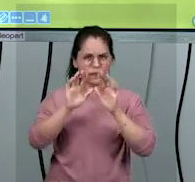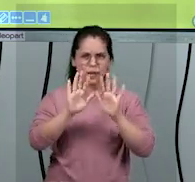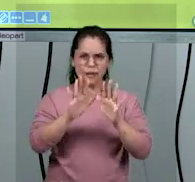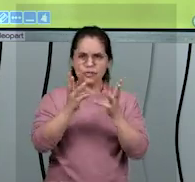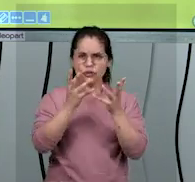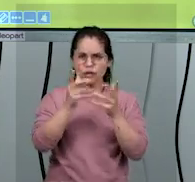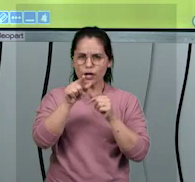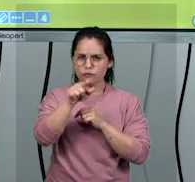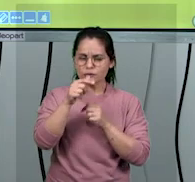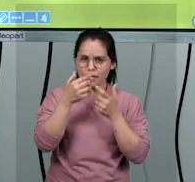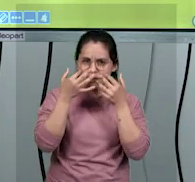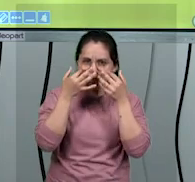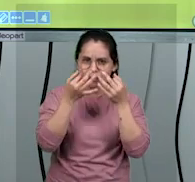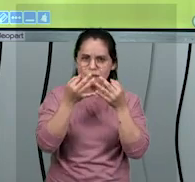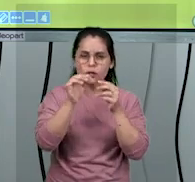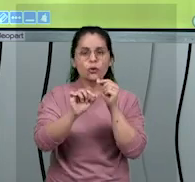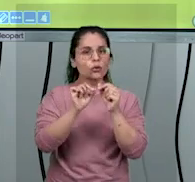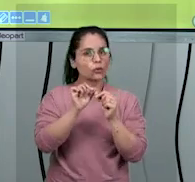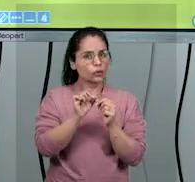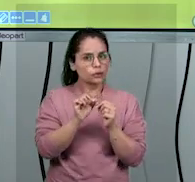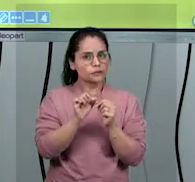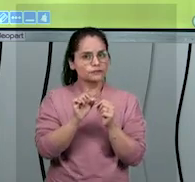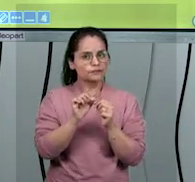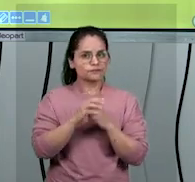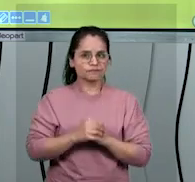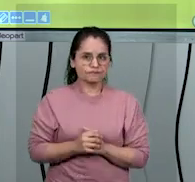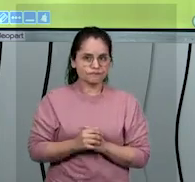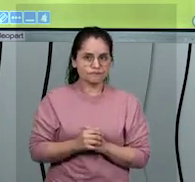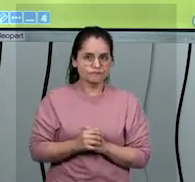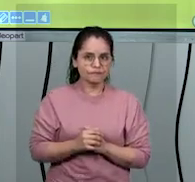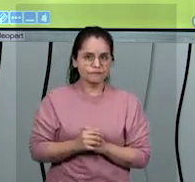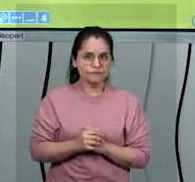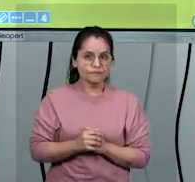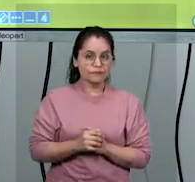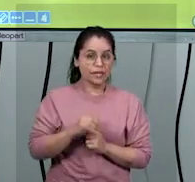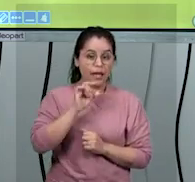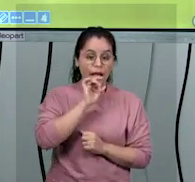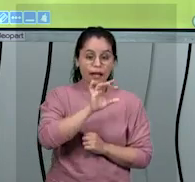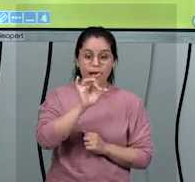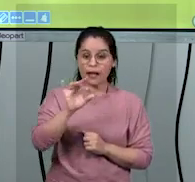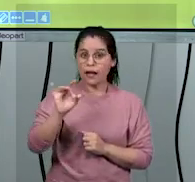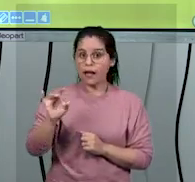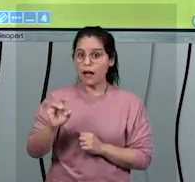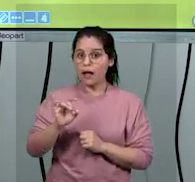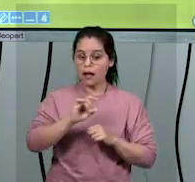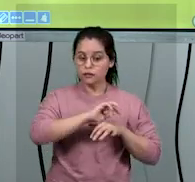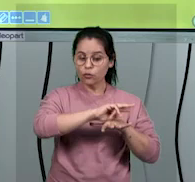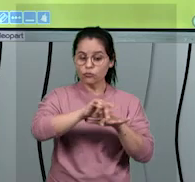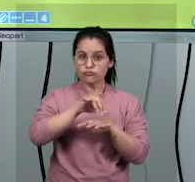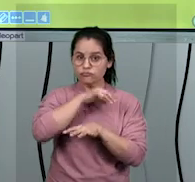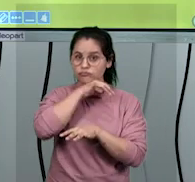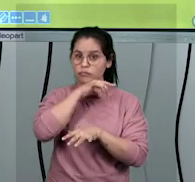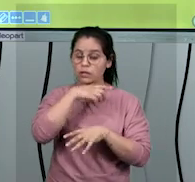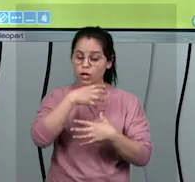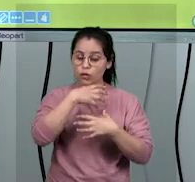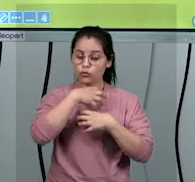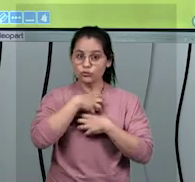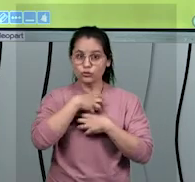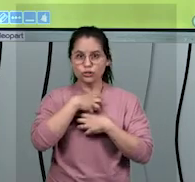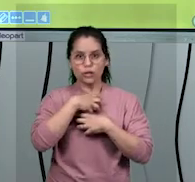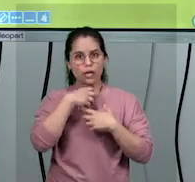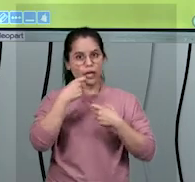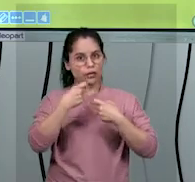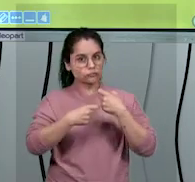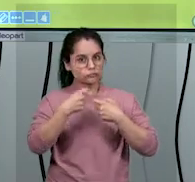que você preste atenção é que cada ser vivo tem uma forma de se